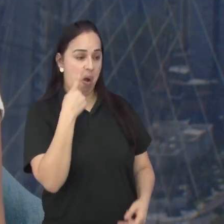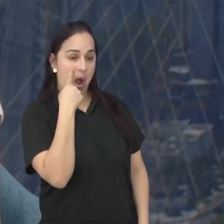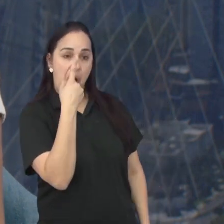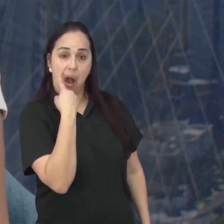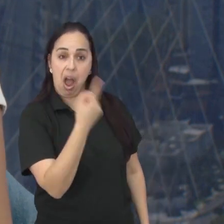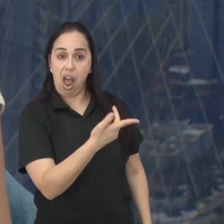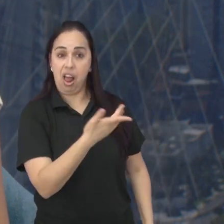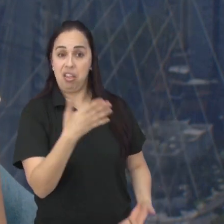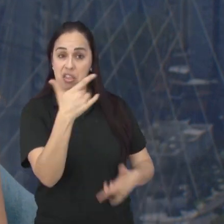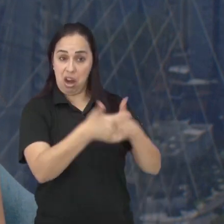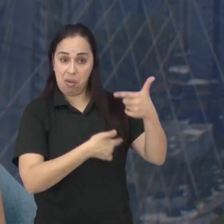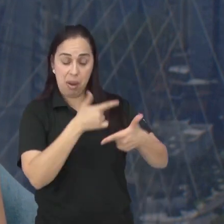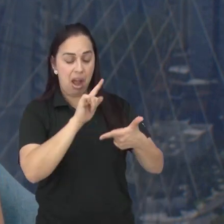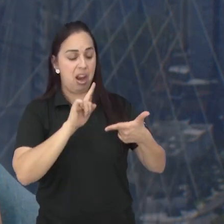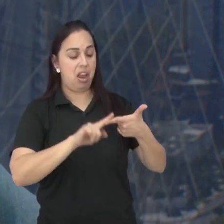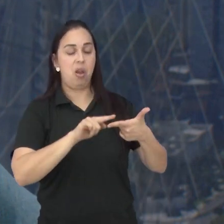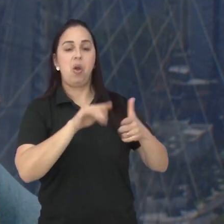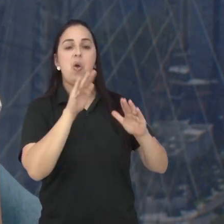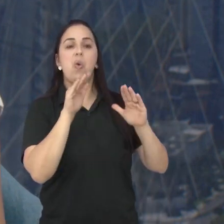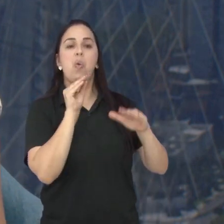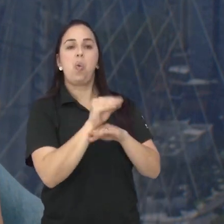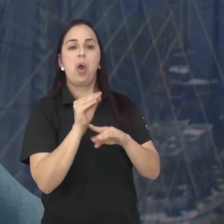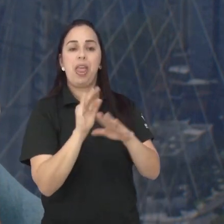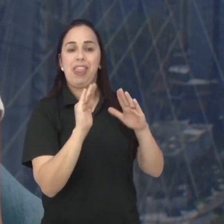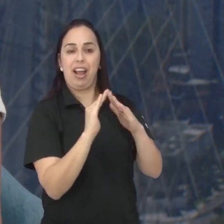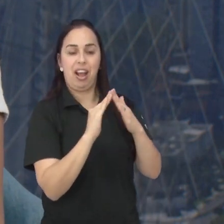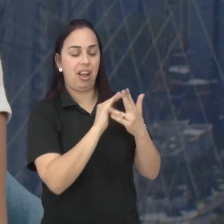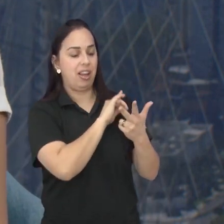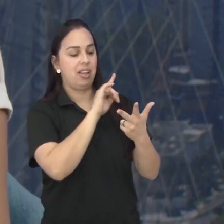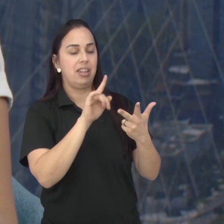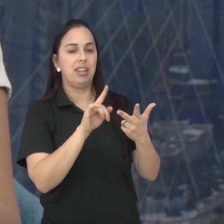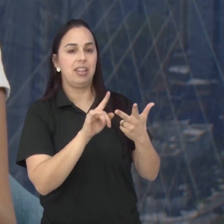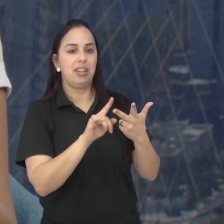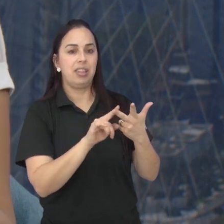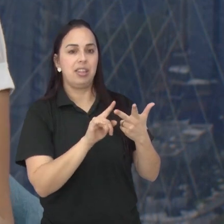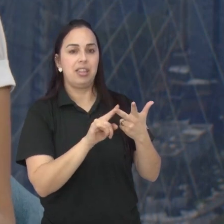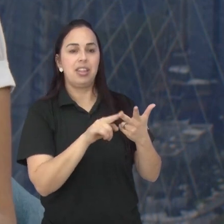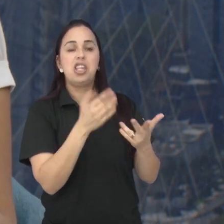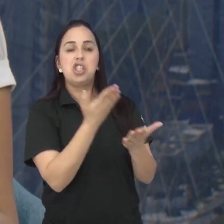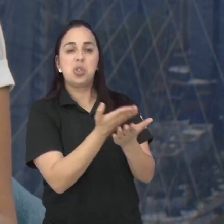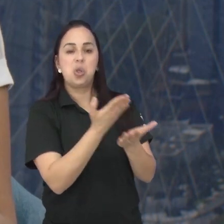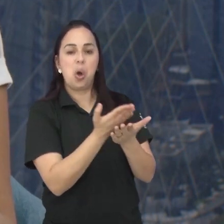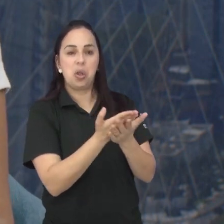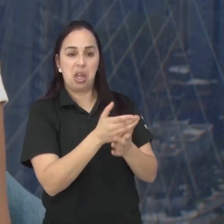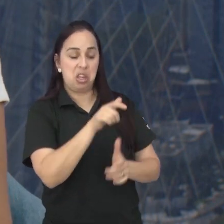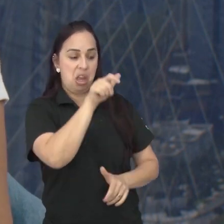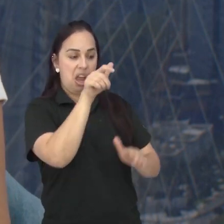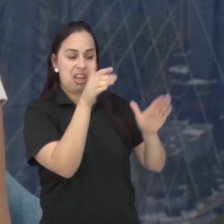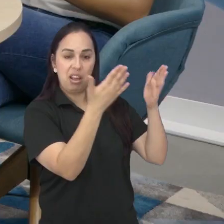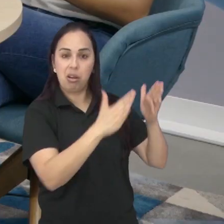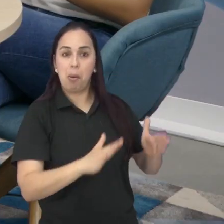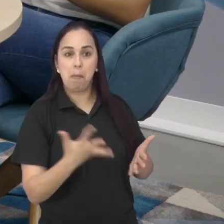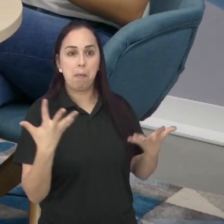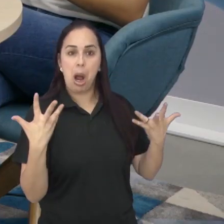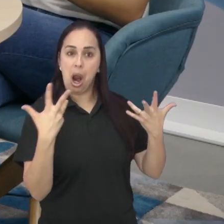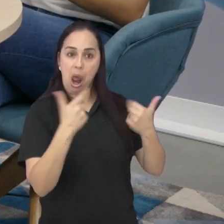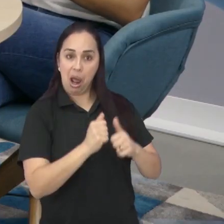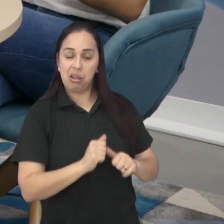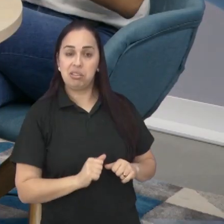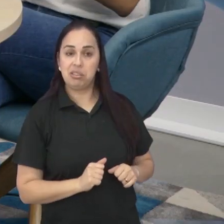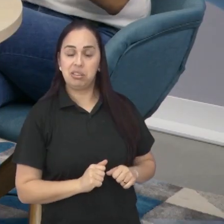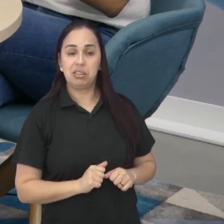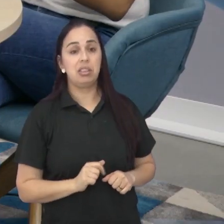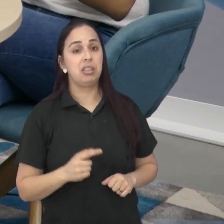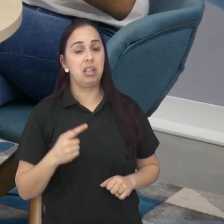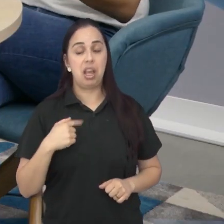ela estuda, ela cuida muito bem da casa e ela ainda é linda, maravilhosa. É a régua do sucesso, né? Exato, para